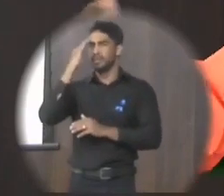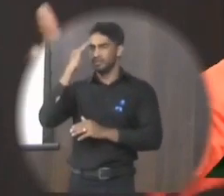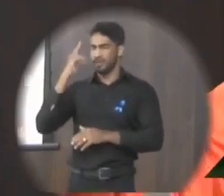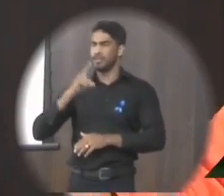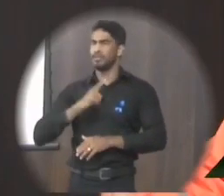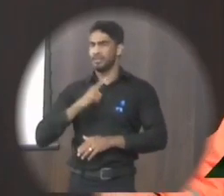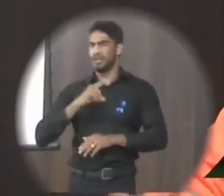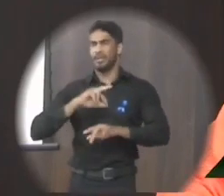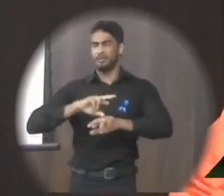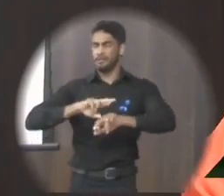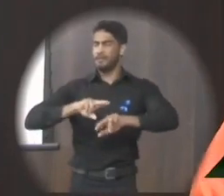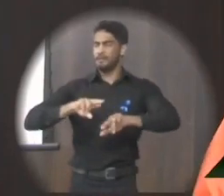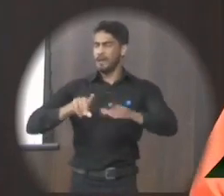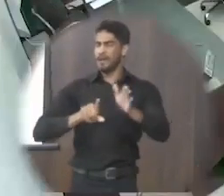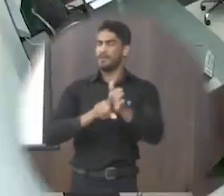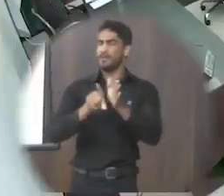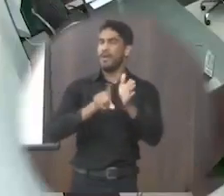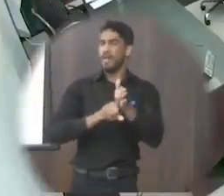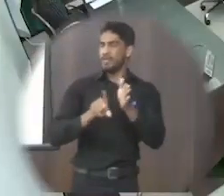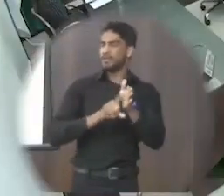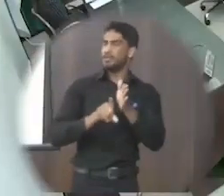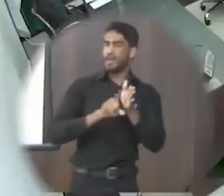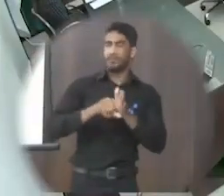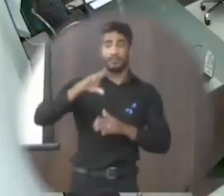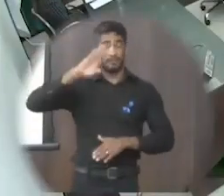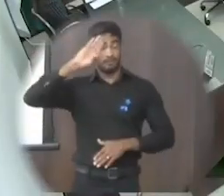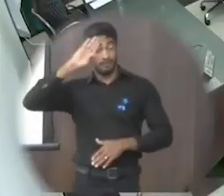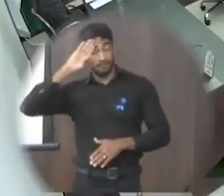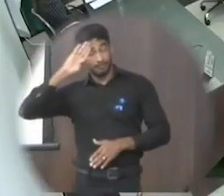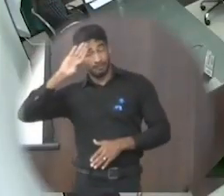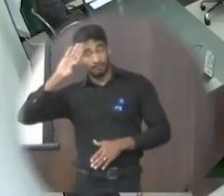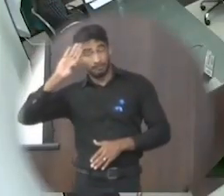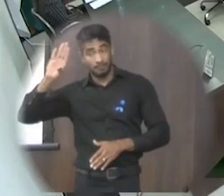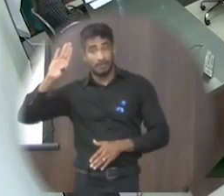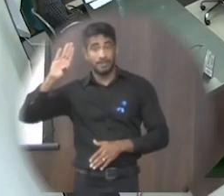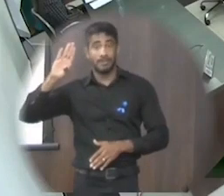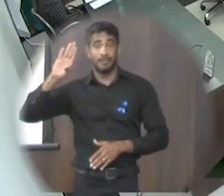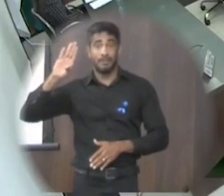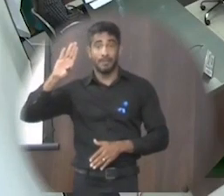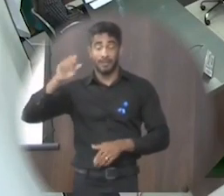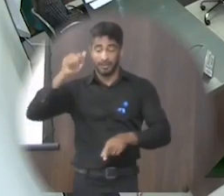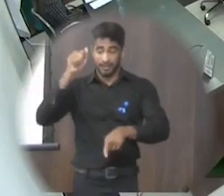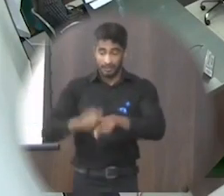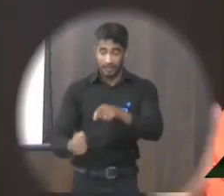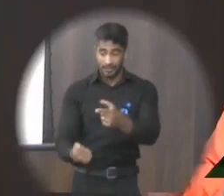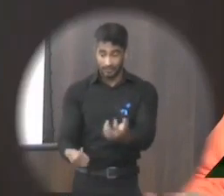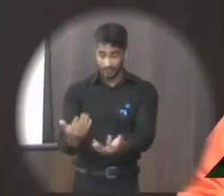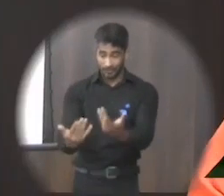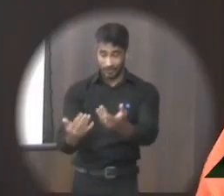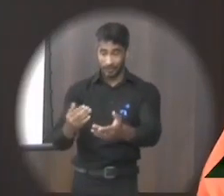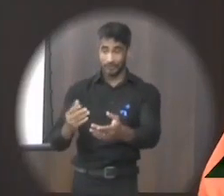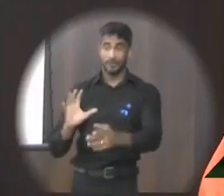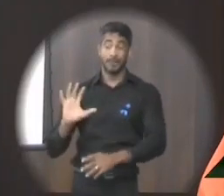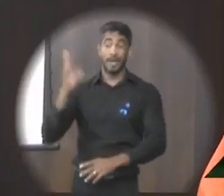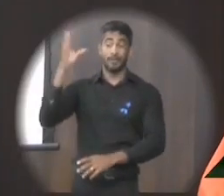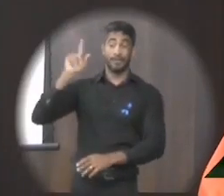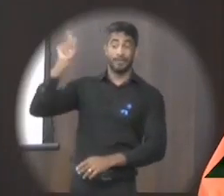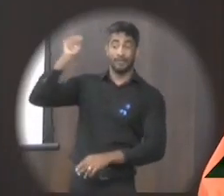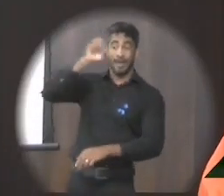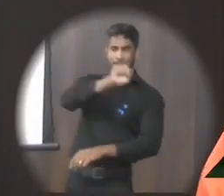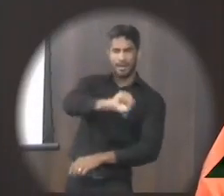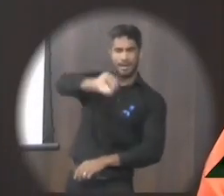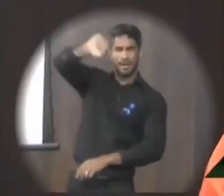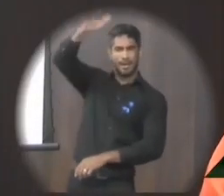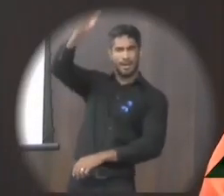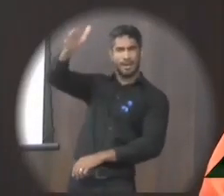vários questionamentos a respeito, principalmente do incêndio que ocorreu lá na Serra, né? Ano passado a